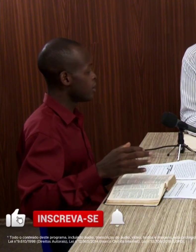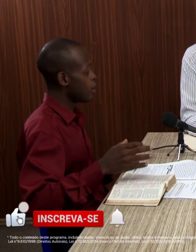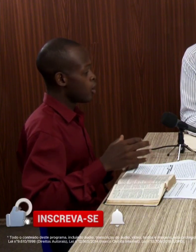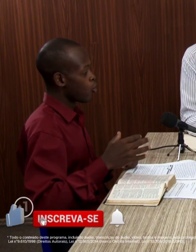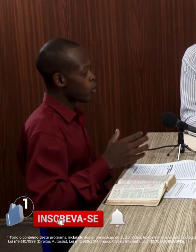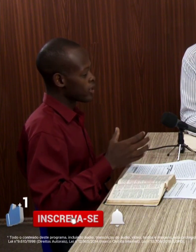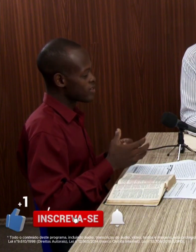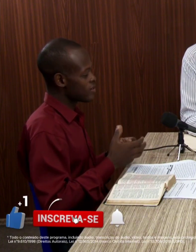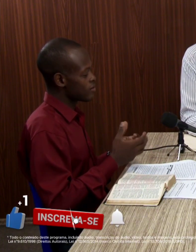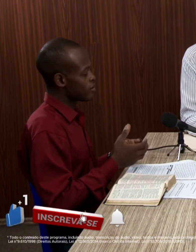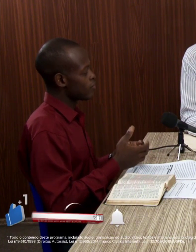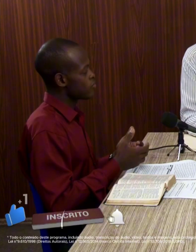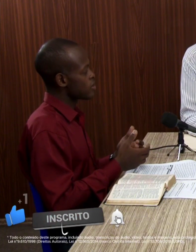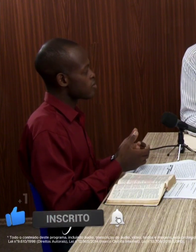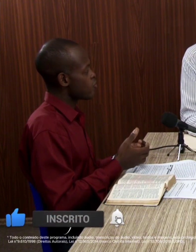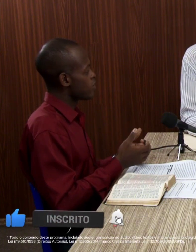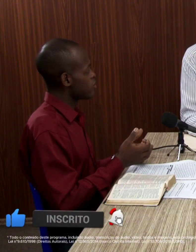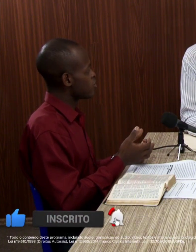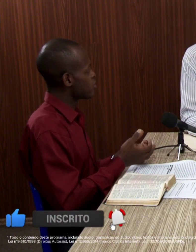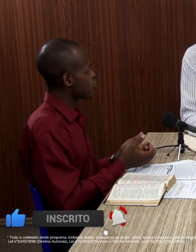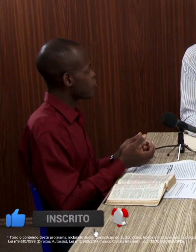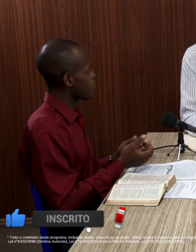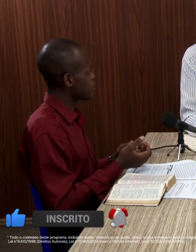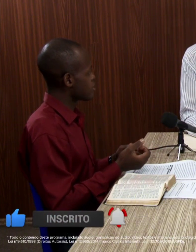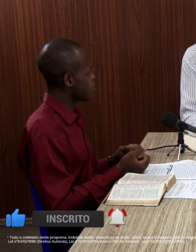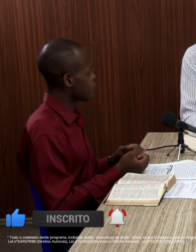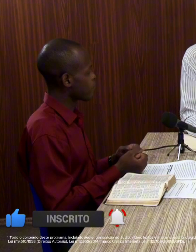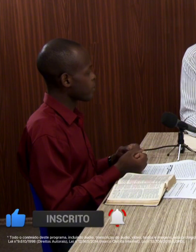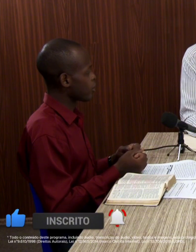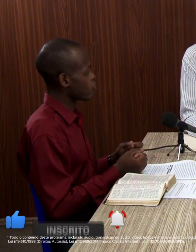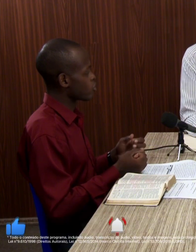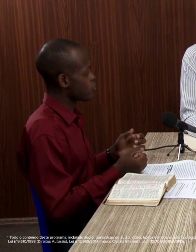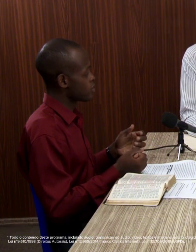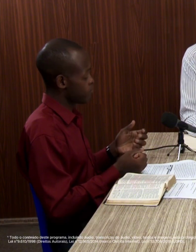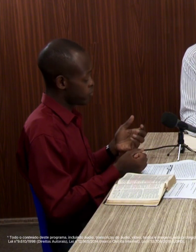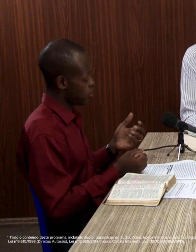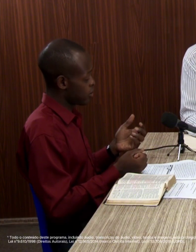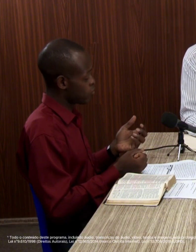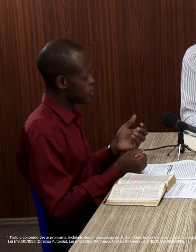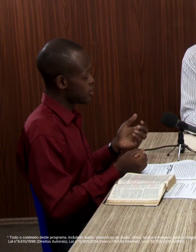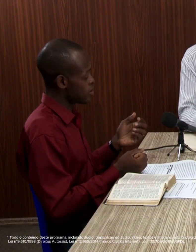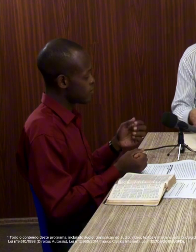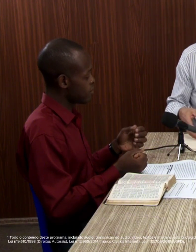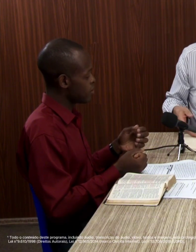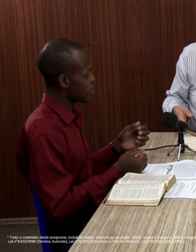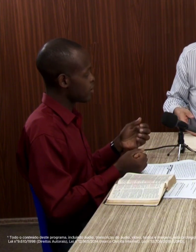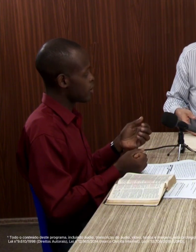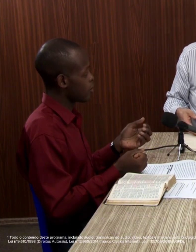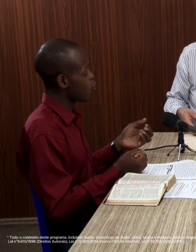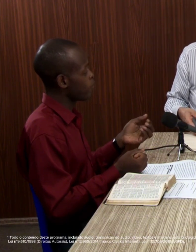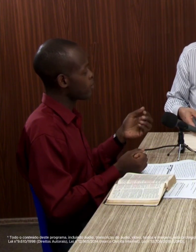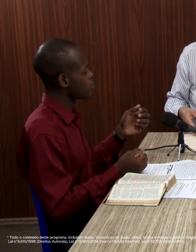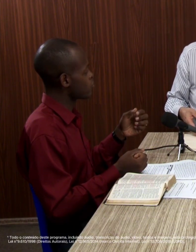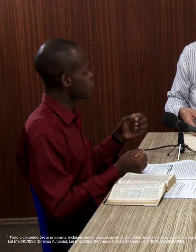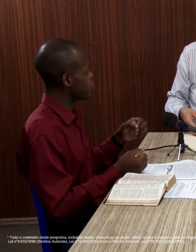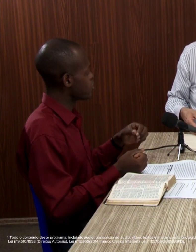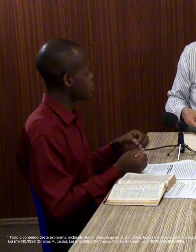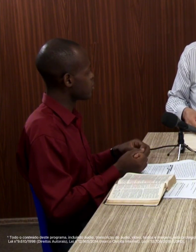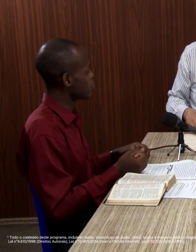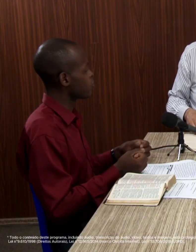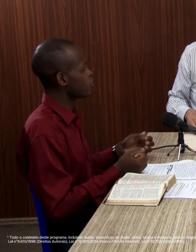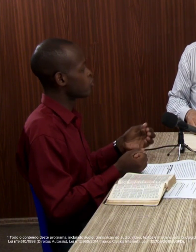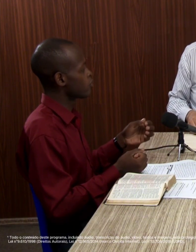pedras. Quando aceitamos essa experiência de transformação, é que nós podemos receber a operação do